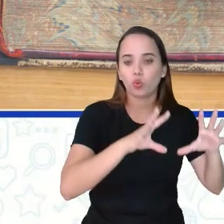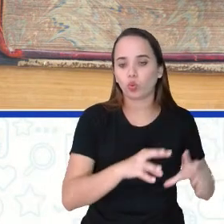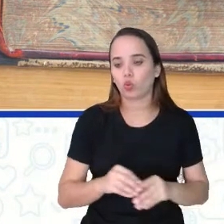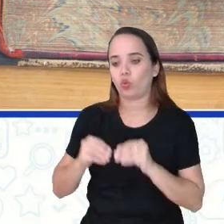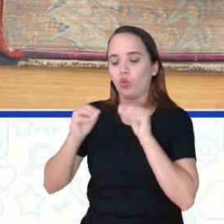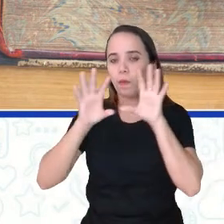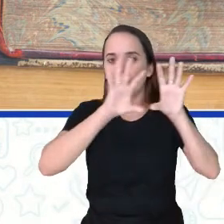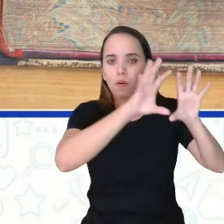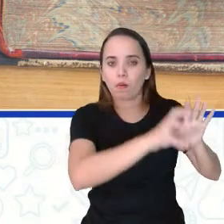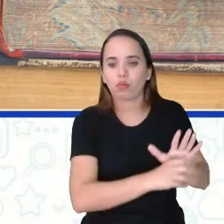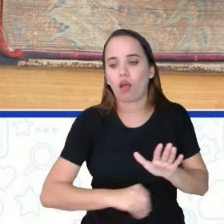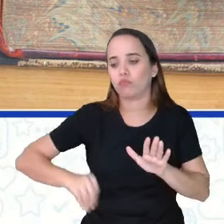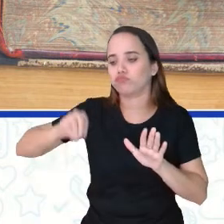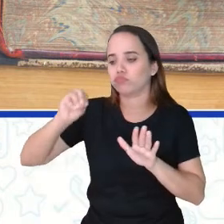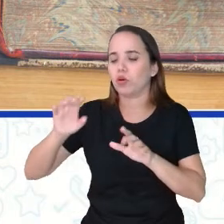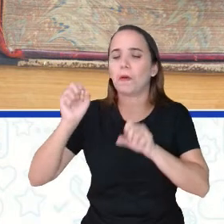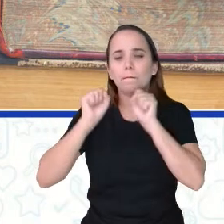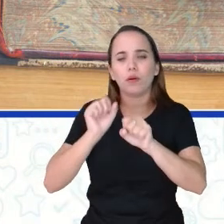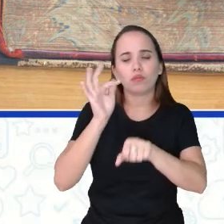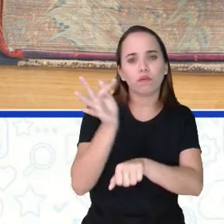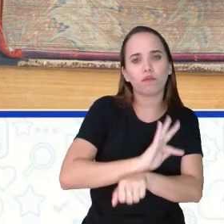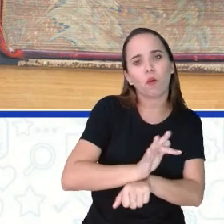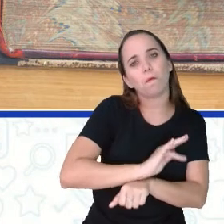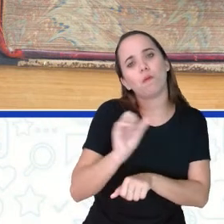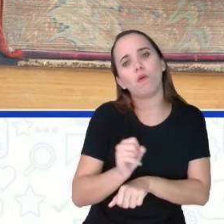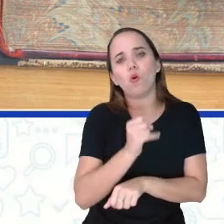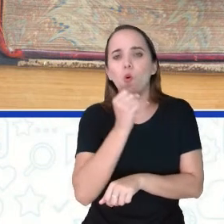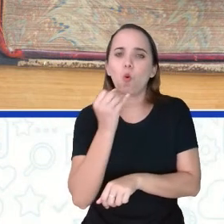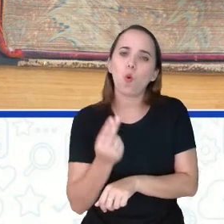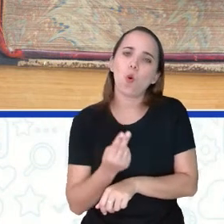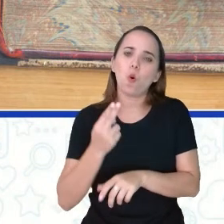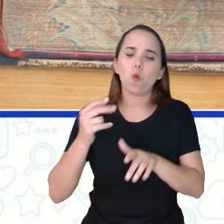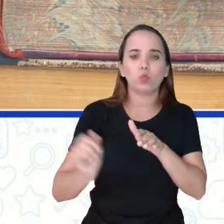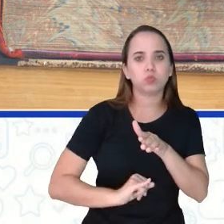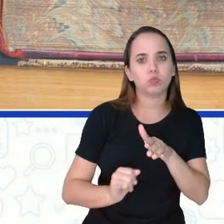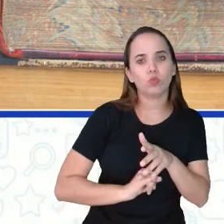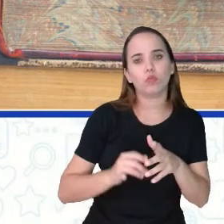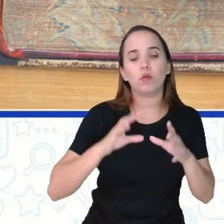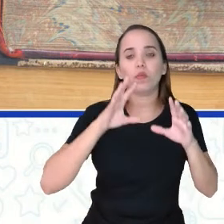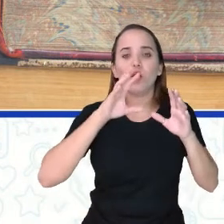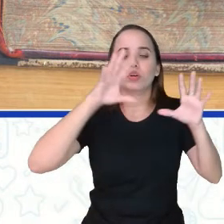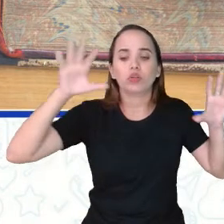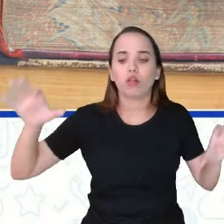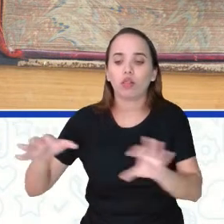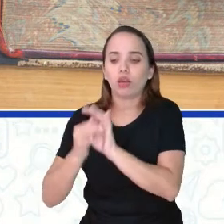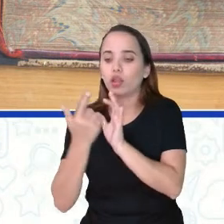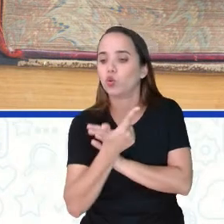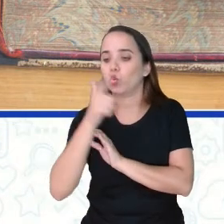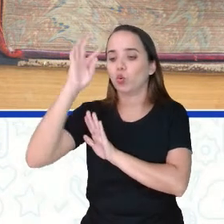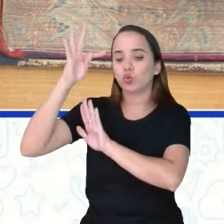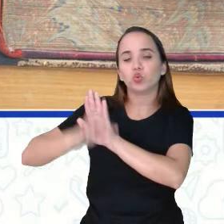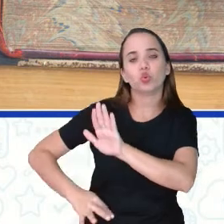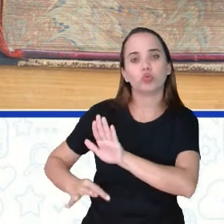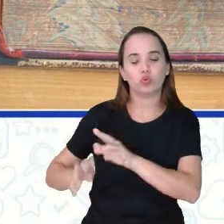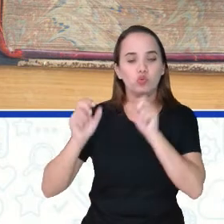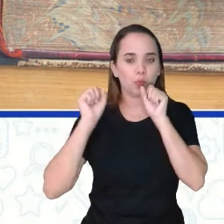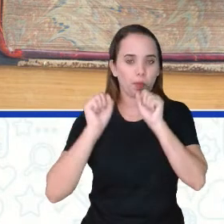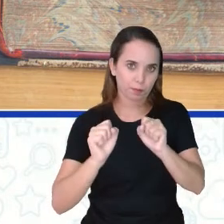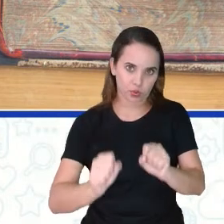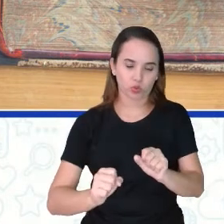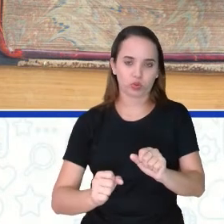ou formais que se referem a outros textos produzidos anteriormente. Ela pode se manifestar de